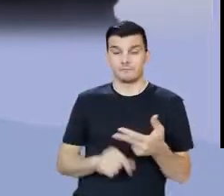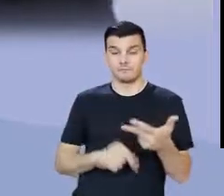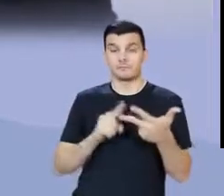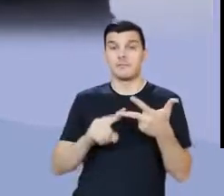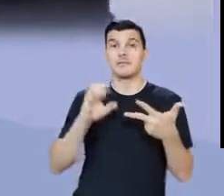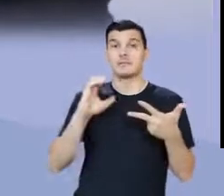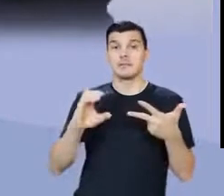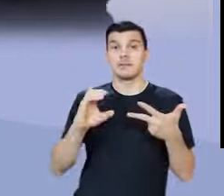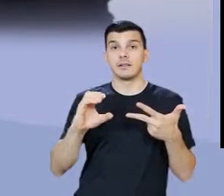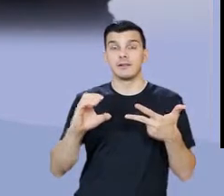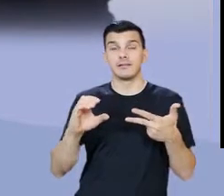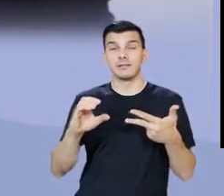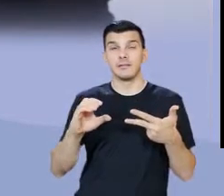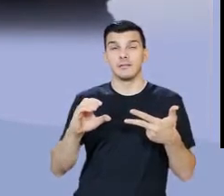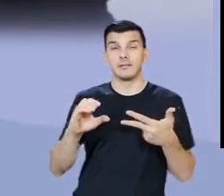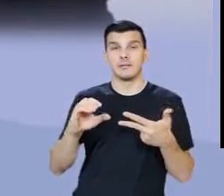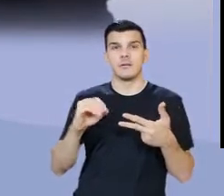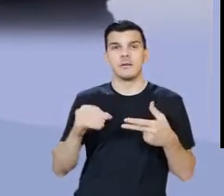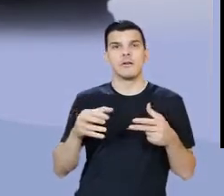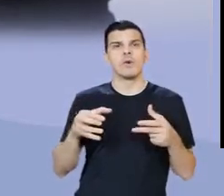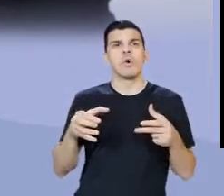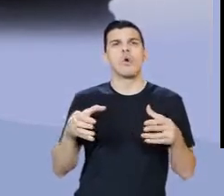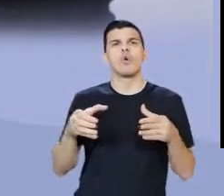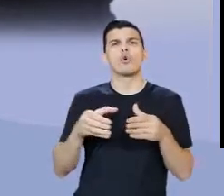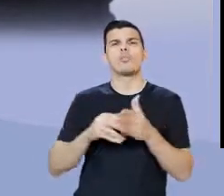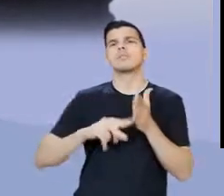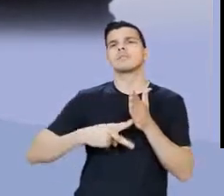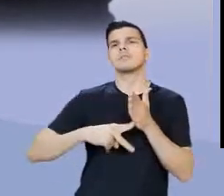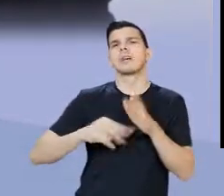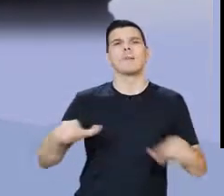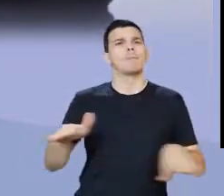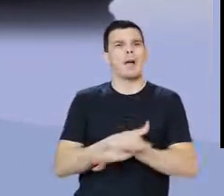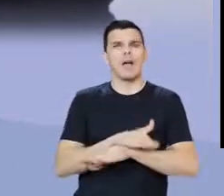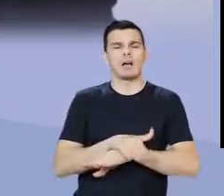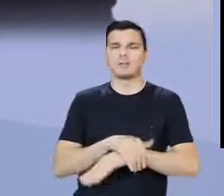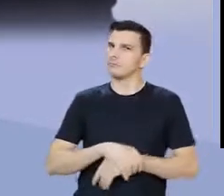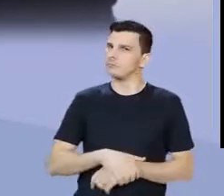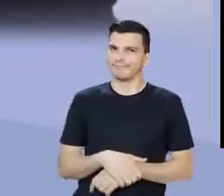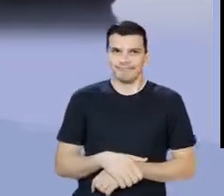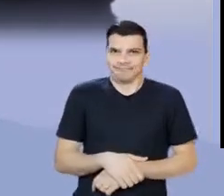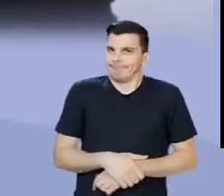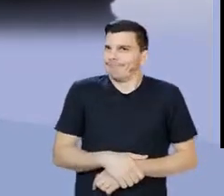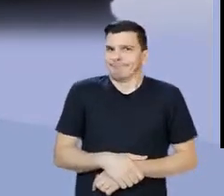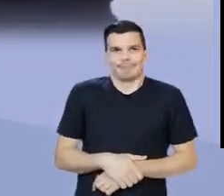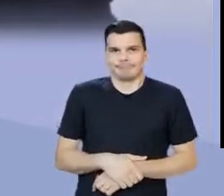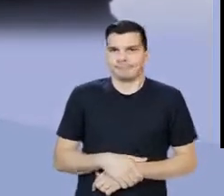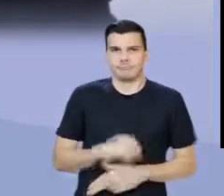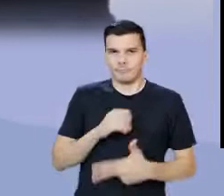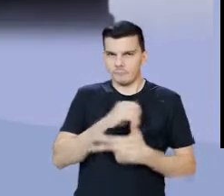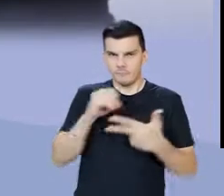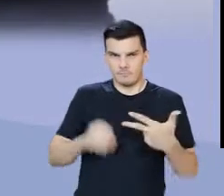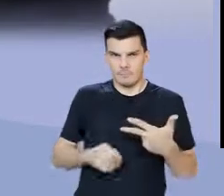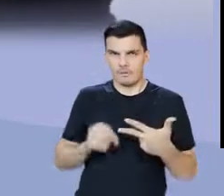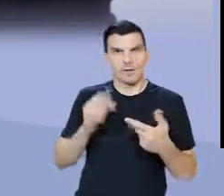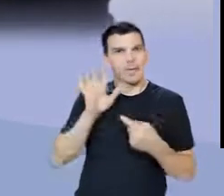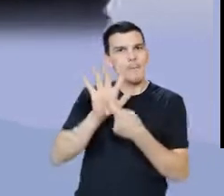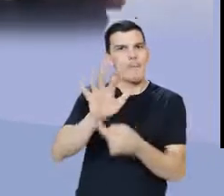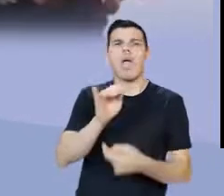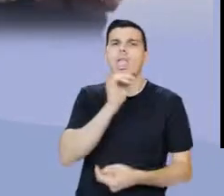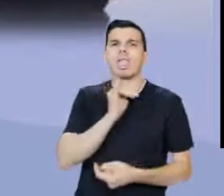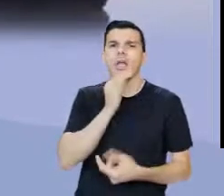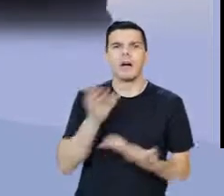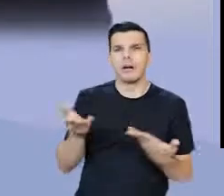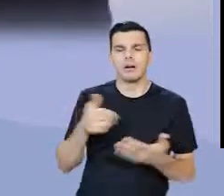imagem. Letra C. Esgotamento de movimento sindical. Meu Deus. Gente, o Enem não colocou imagem